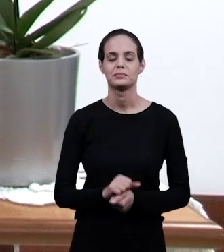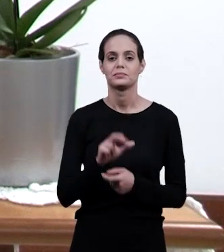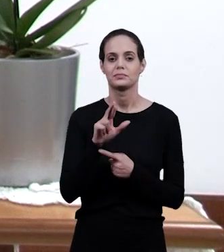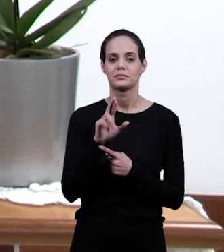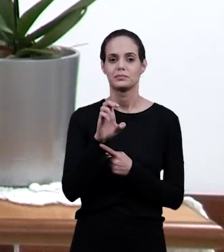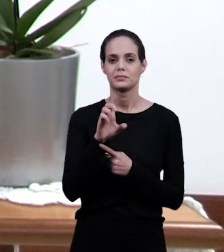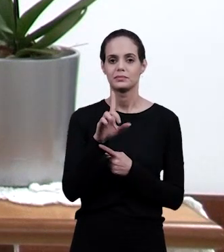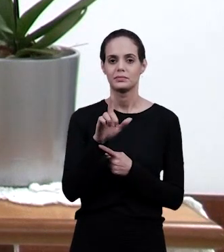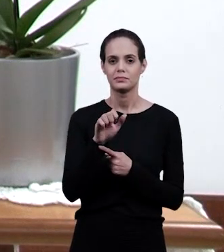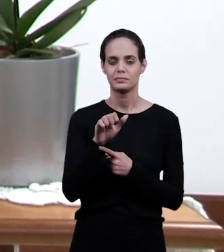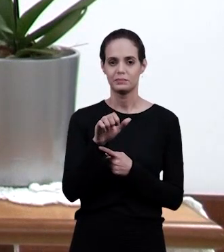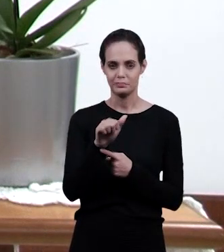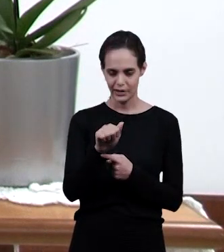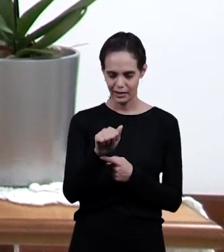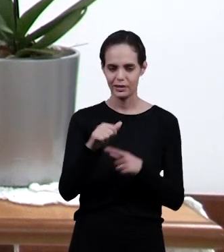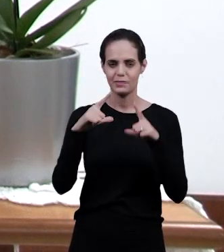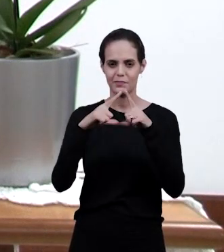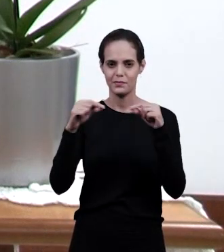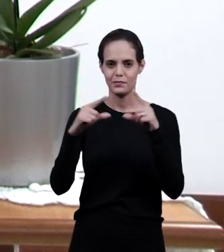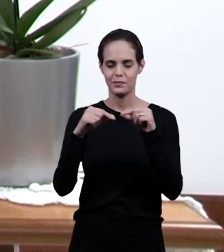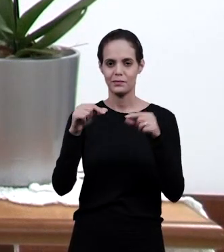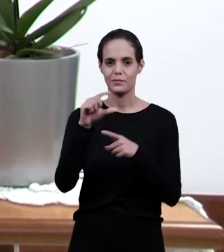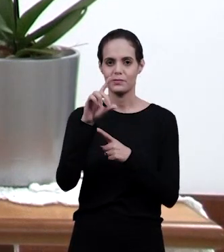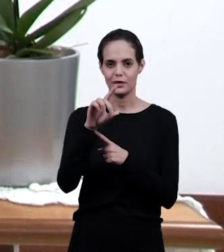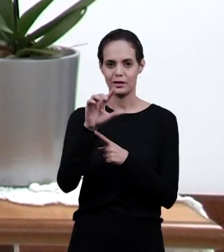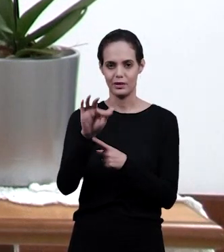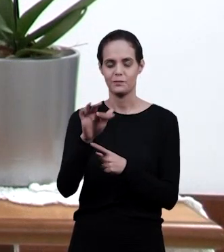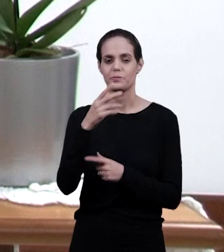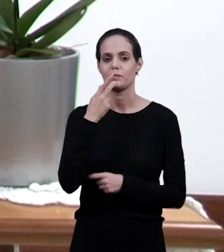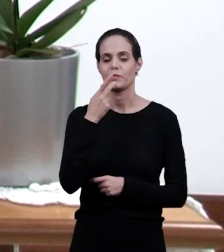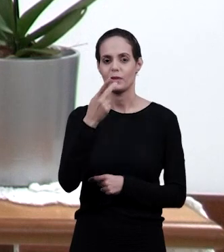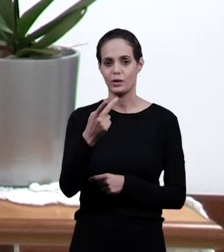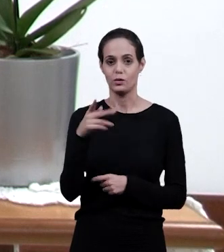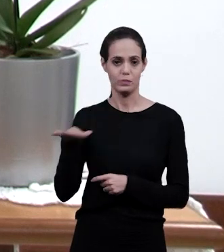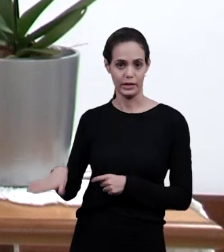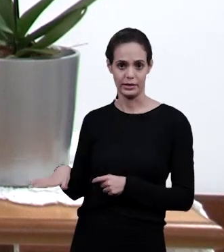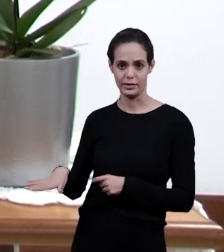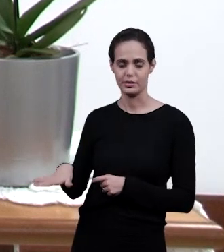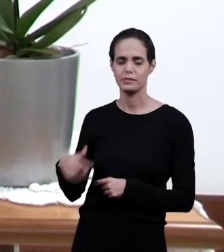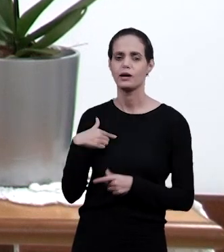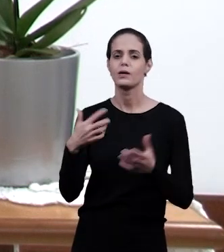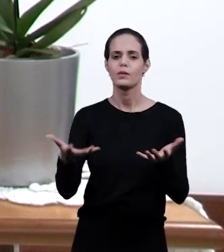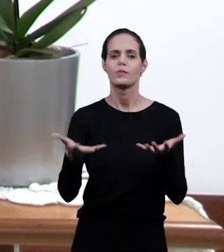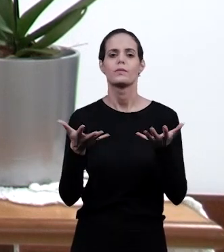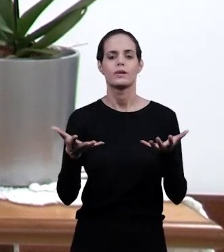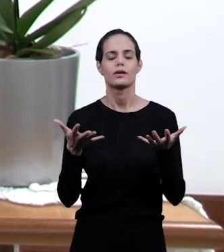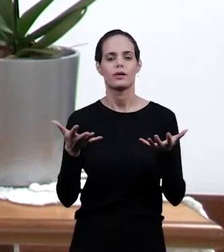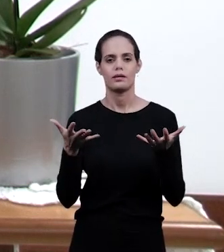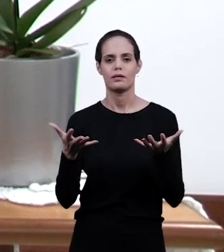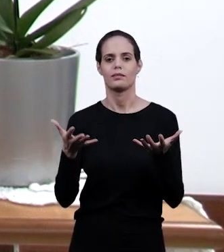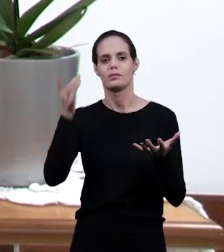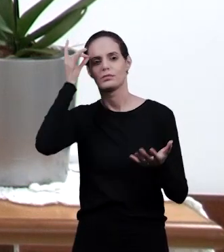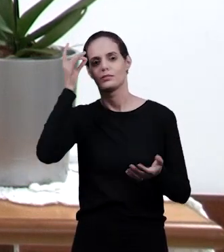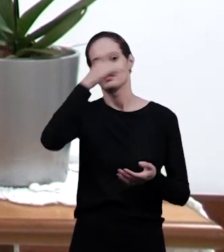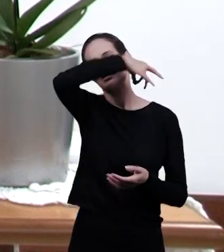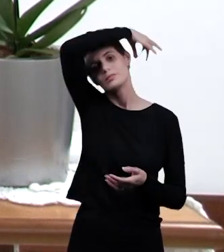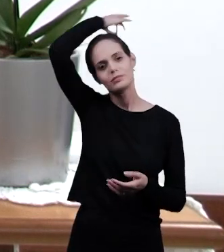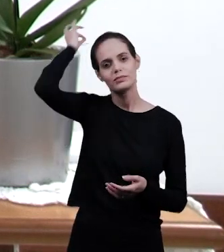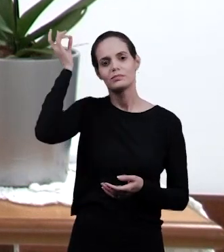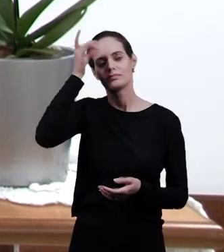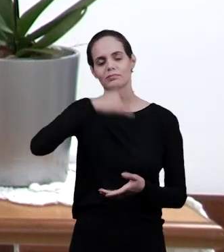que maravilha. A Rebeca Souza, de Brasília, também uma criança, diz assim: quero ser batizada com o Espírito Santo